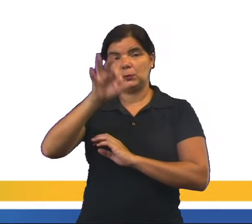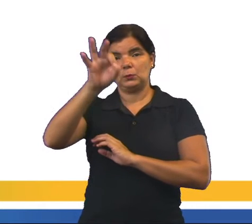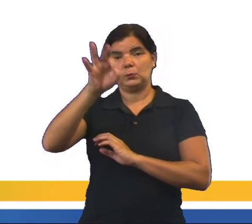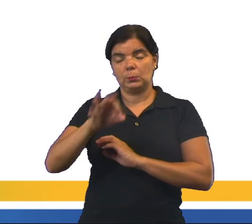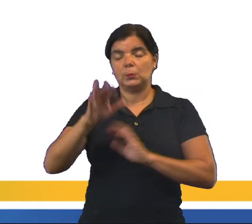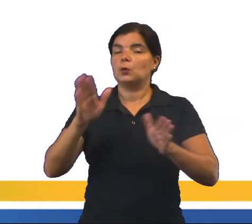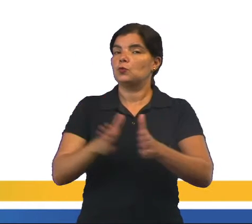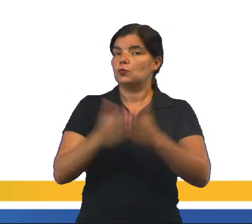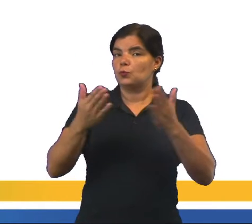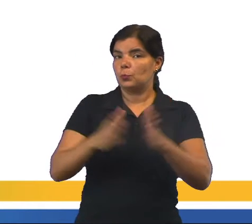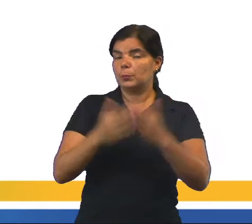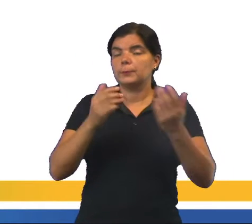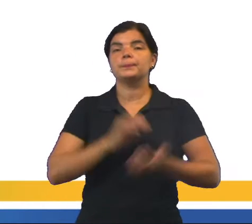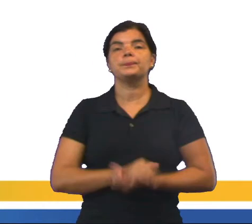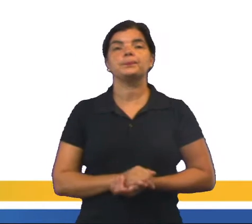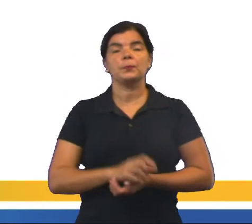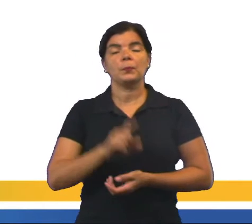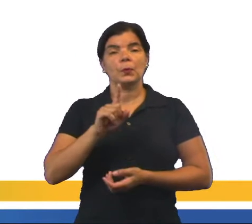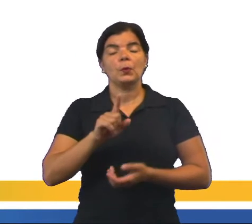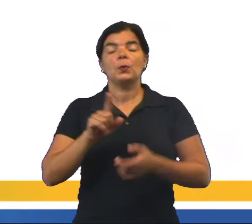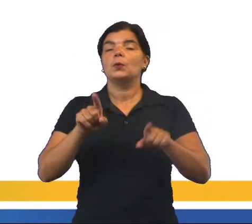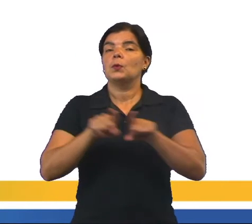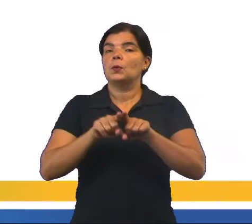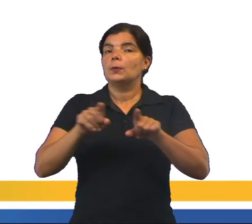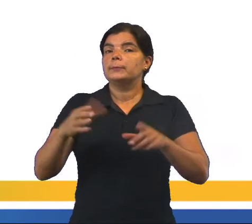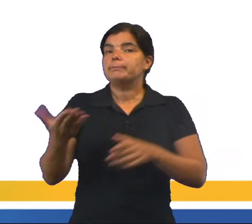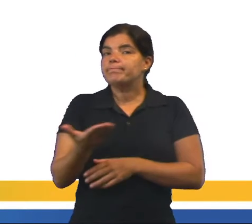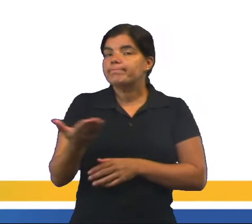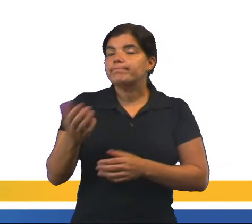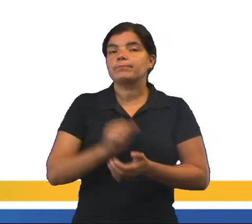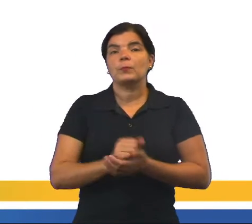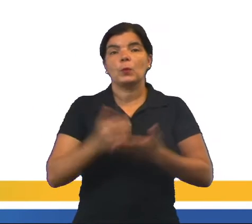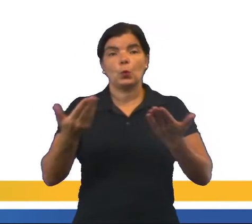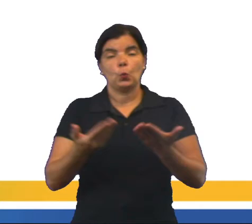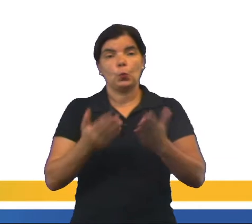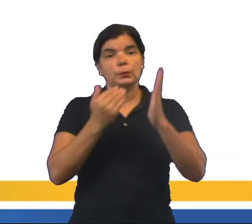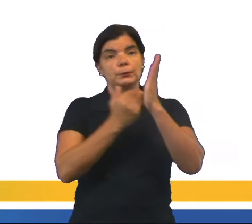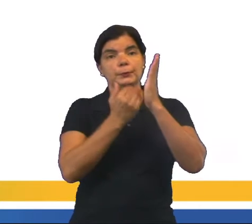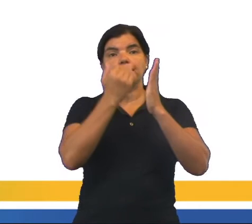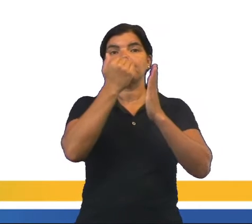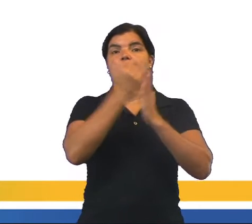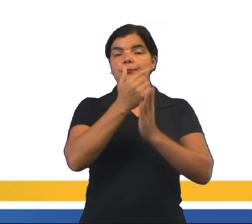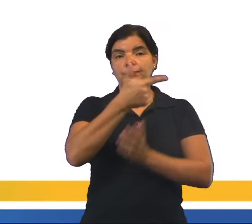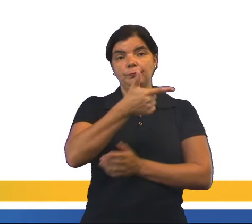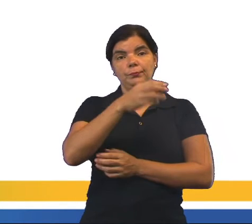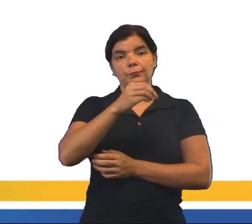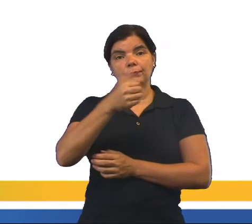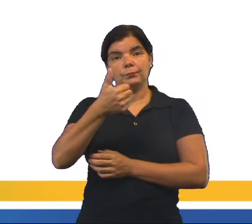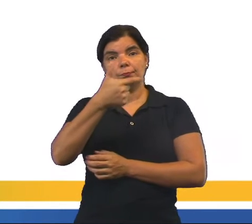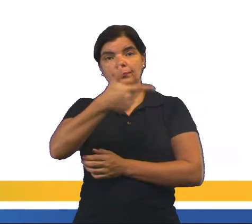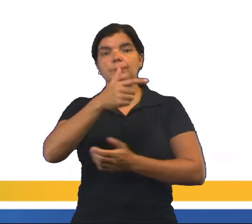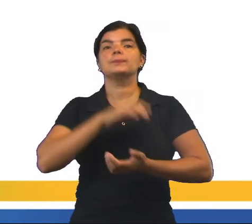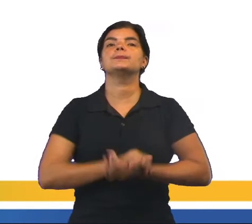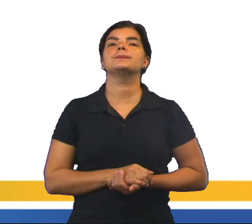33,5% de pobres e 9,1% de extrema pobreza. Houve um decréscimo ainda em